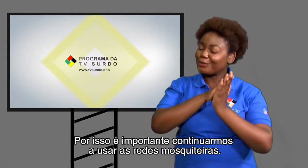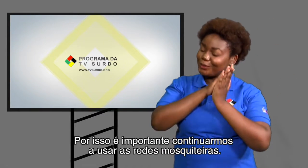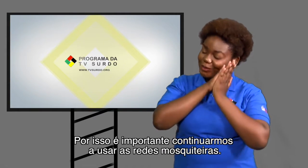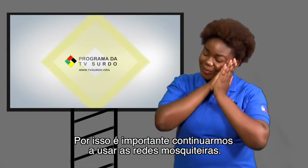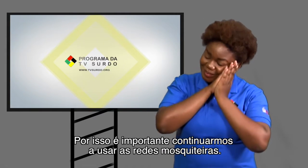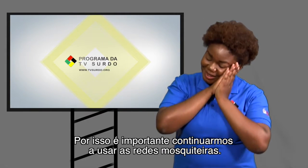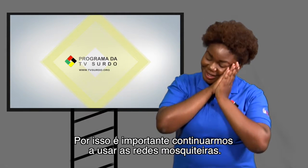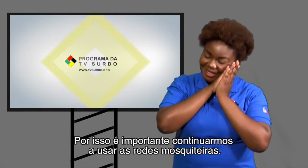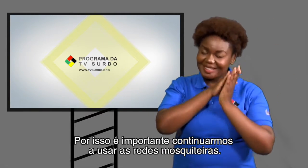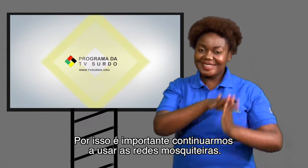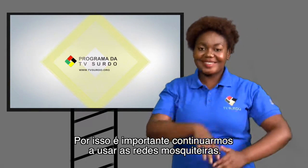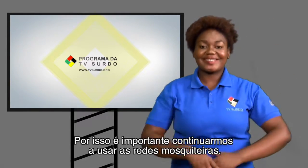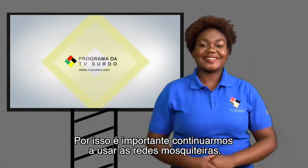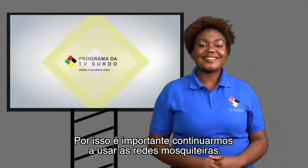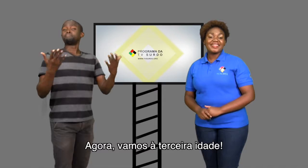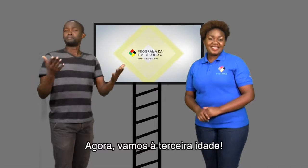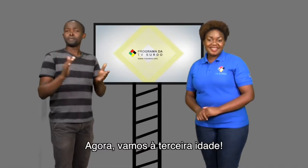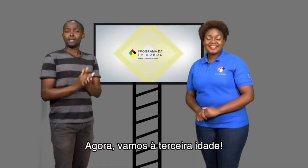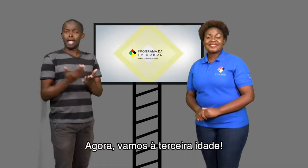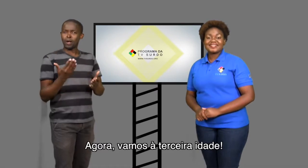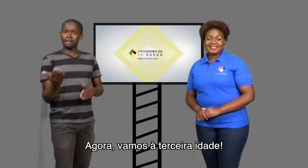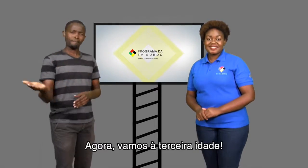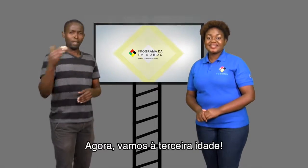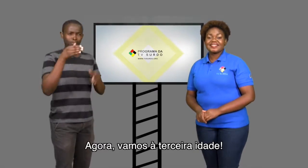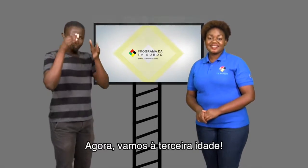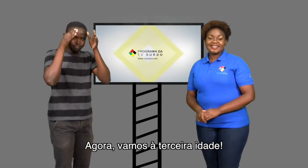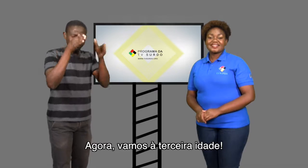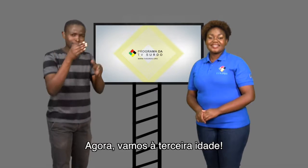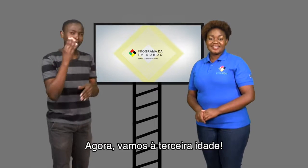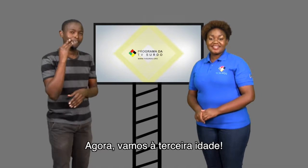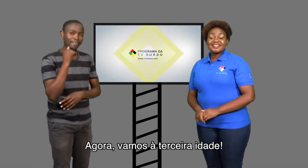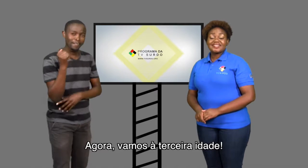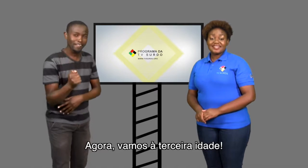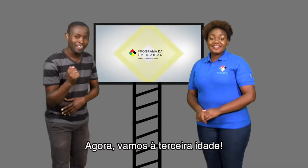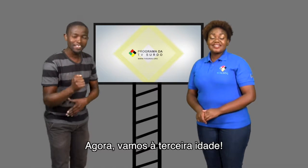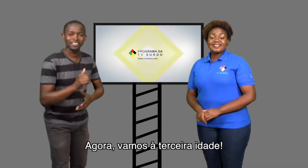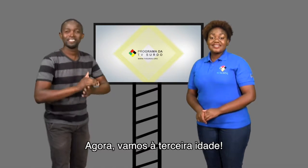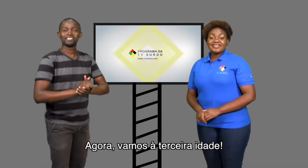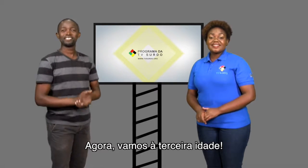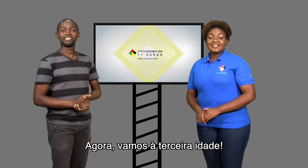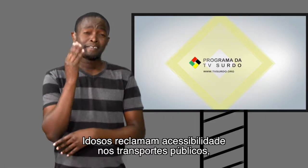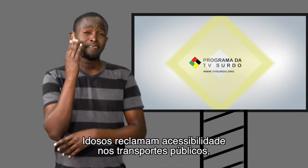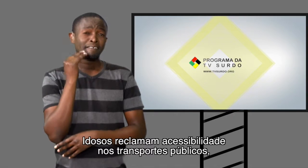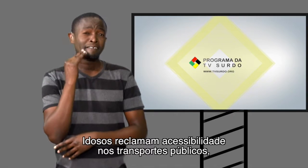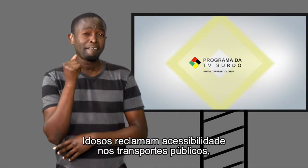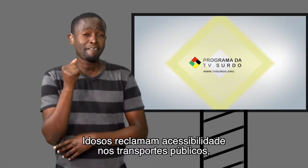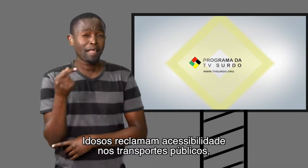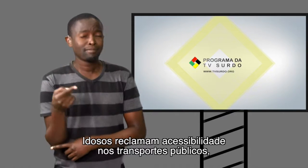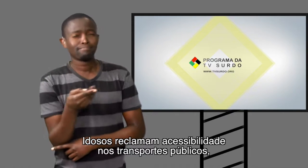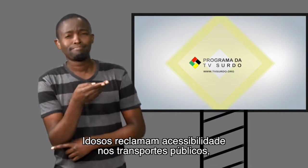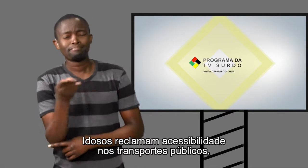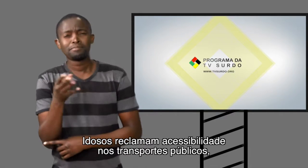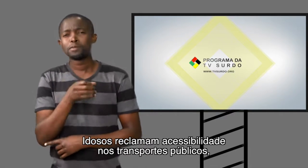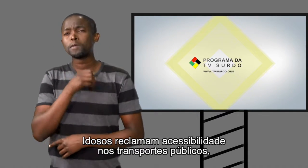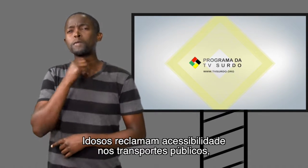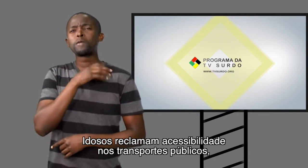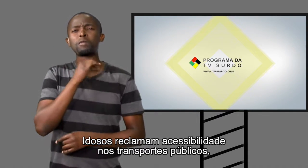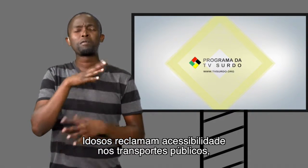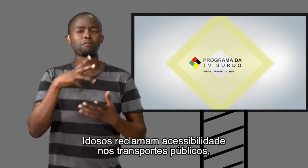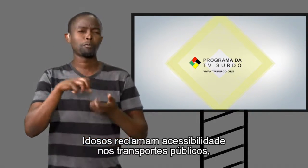mosquiteiras. Agora, vamos à terceira idade. Idosos reclamam